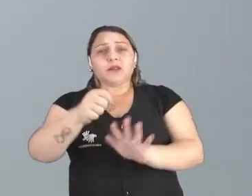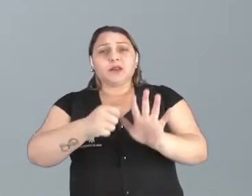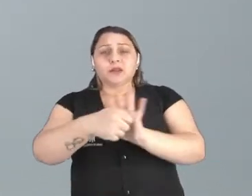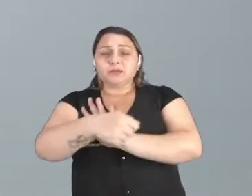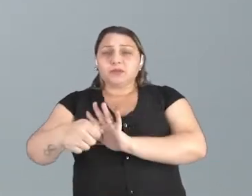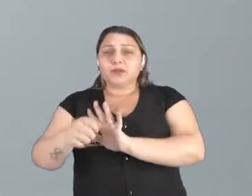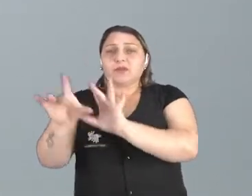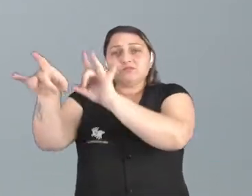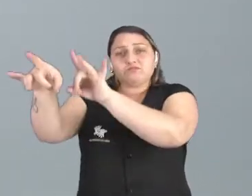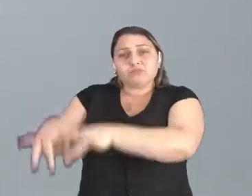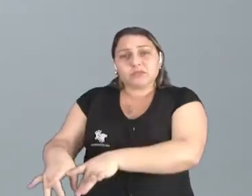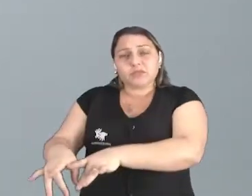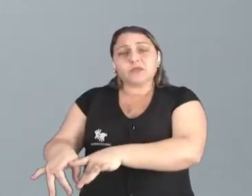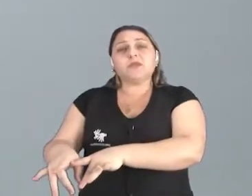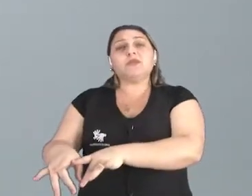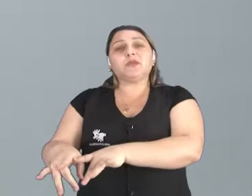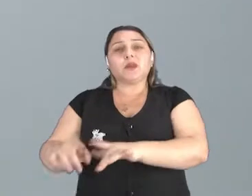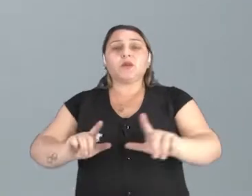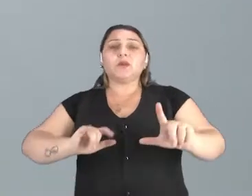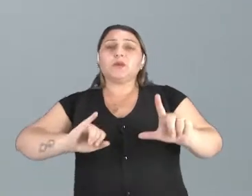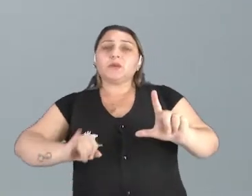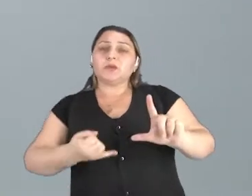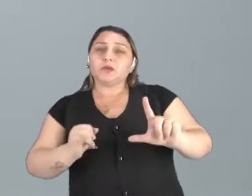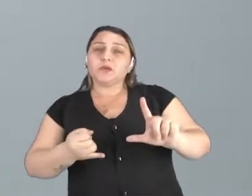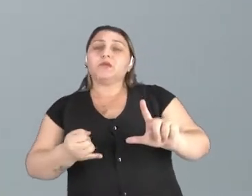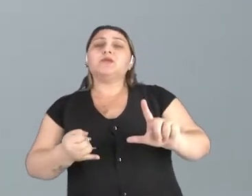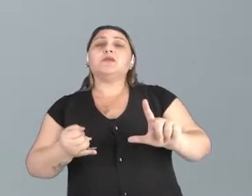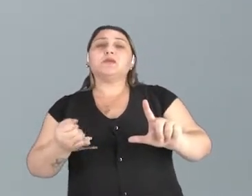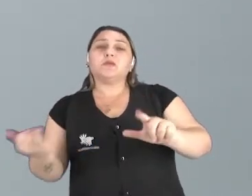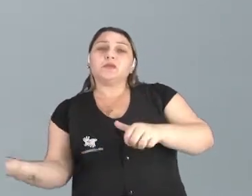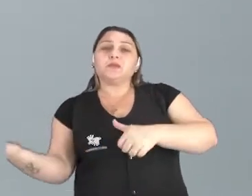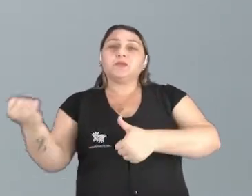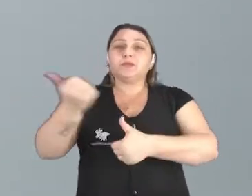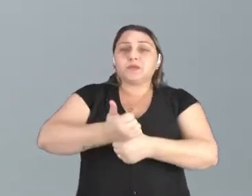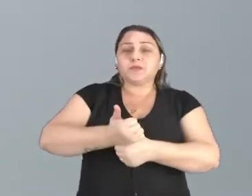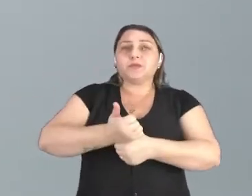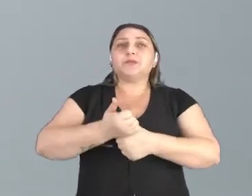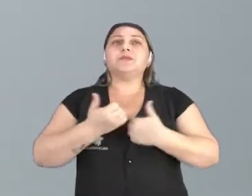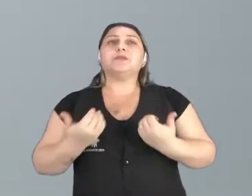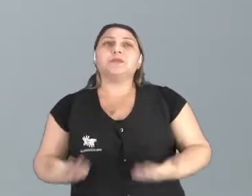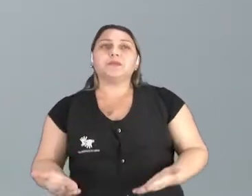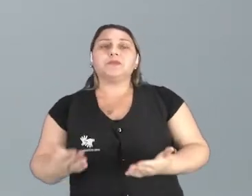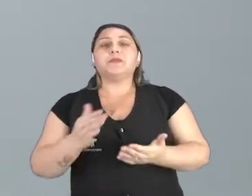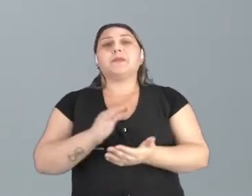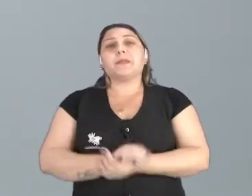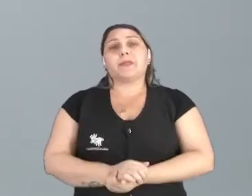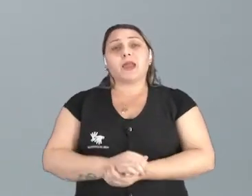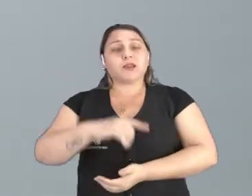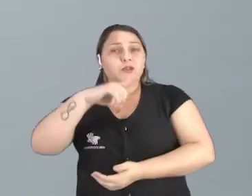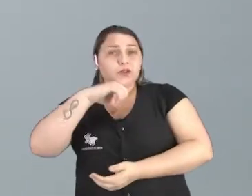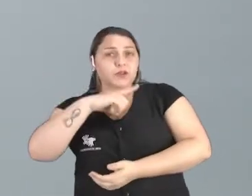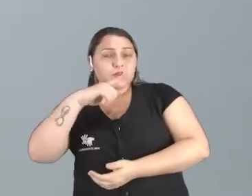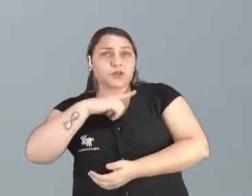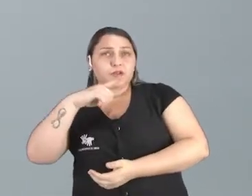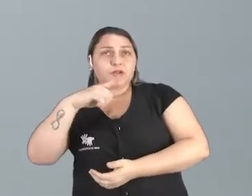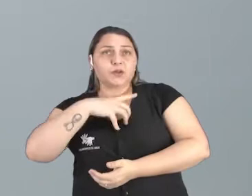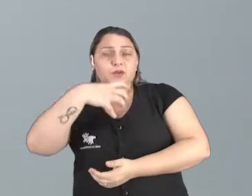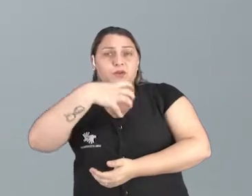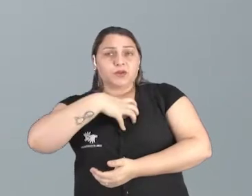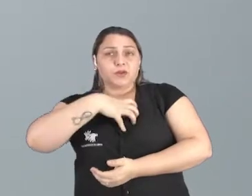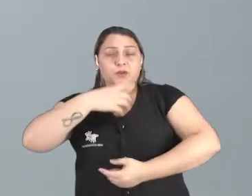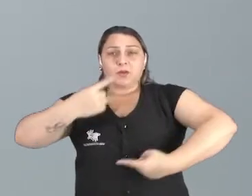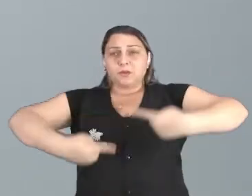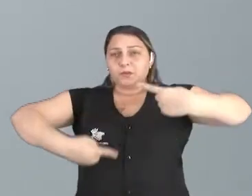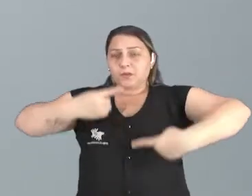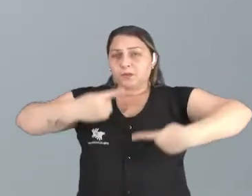vai renunciar e aí, então, o Jango vai assumir, ok, pessoal? Como eu disse para vocês, ele tinha um estilo político,